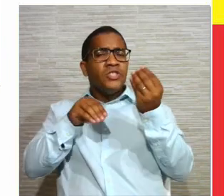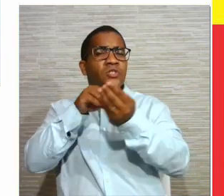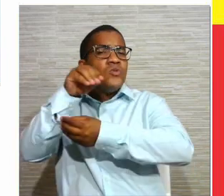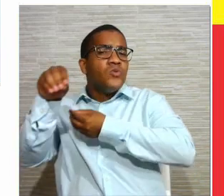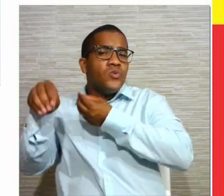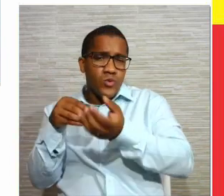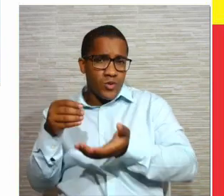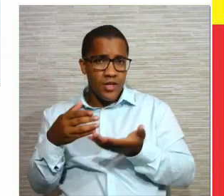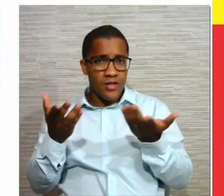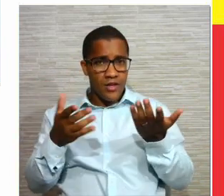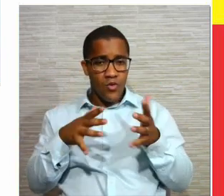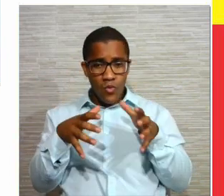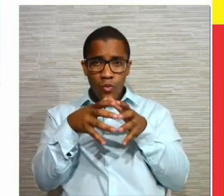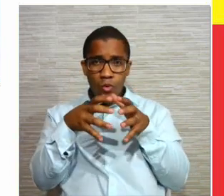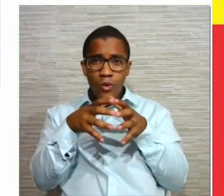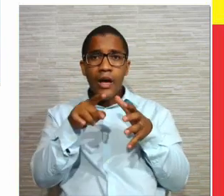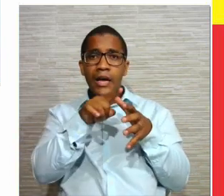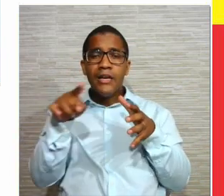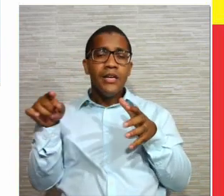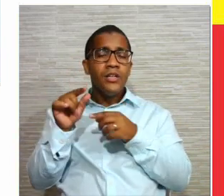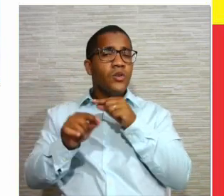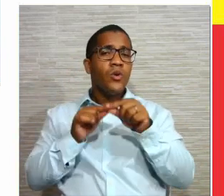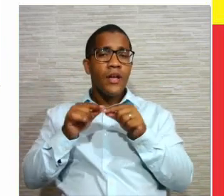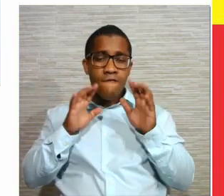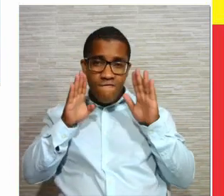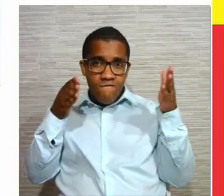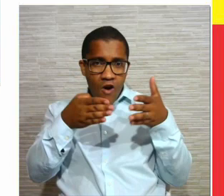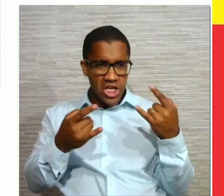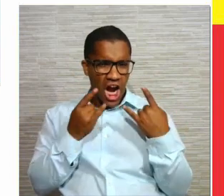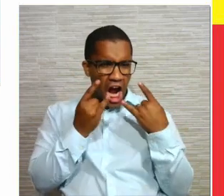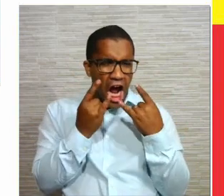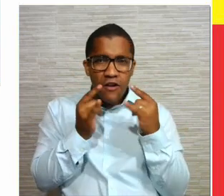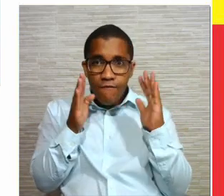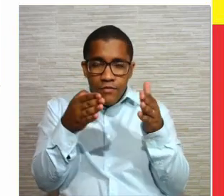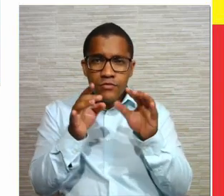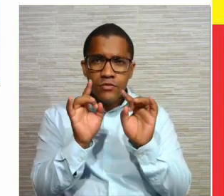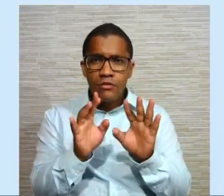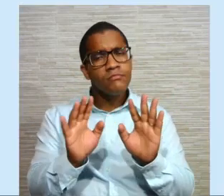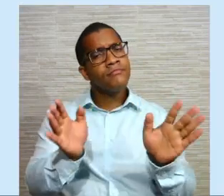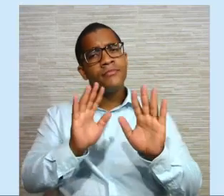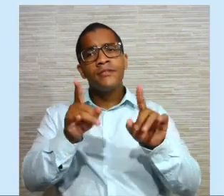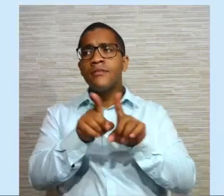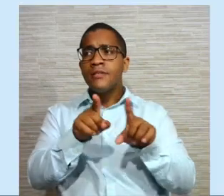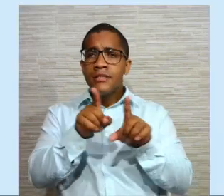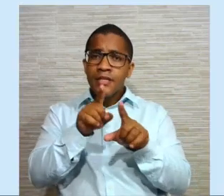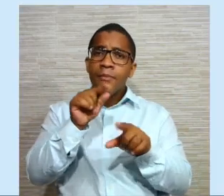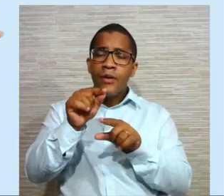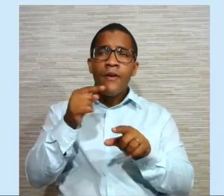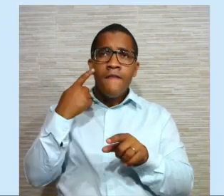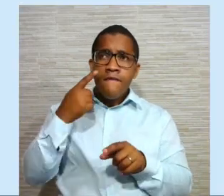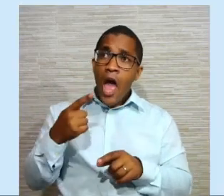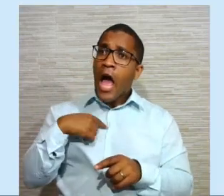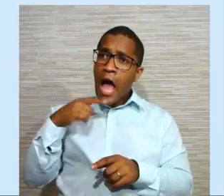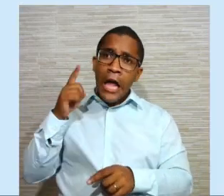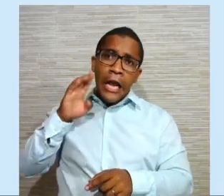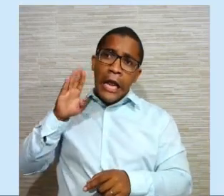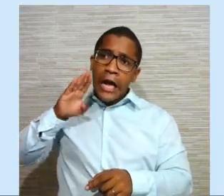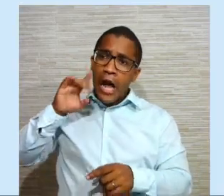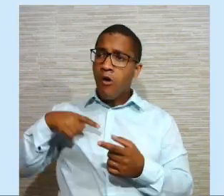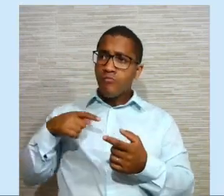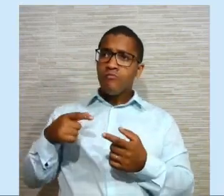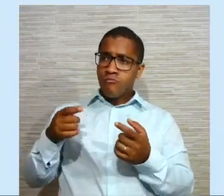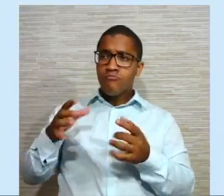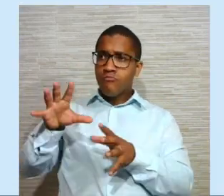assim, são bandas que, como eu falei, a princípio, eles não se focavam apenas só no rock. Eles tocavam o que achavam divertido. E o que